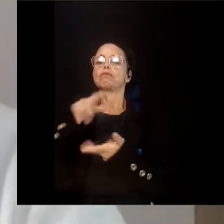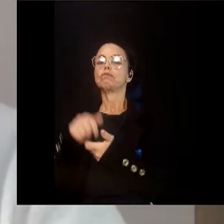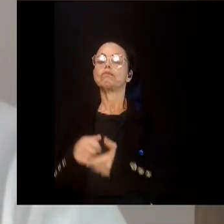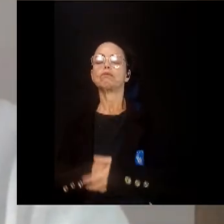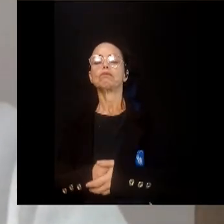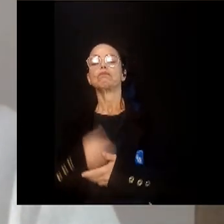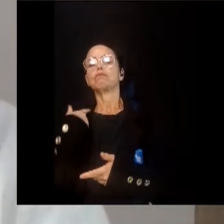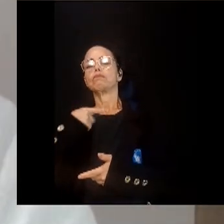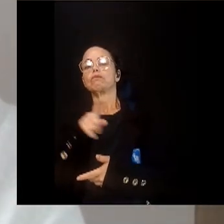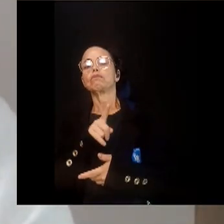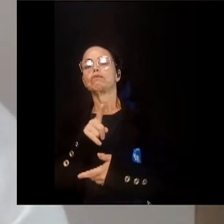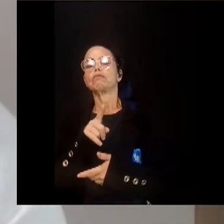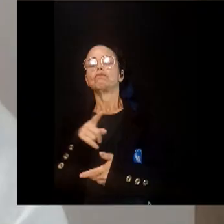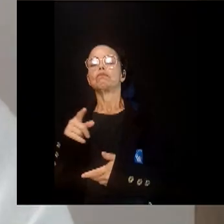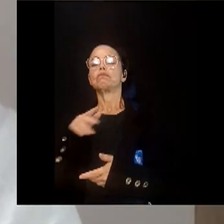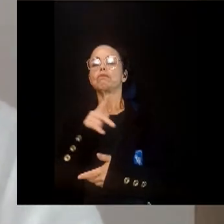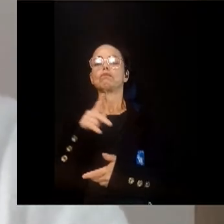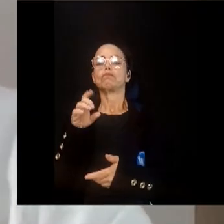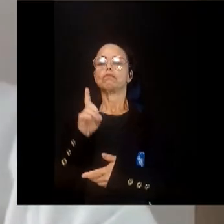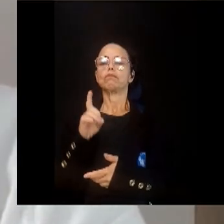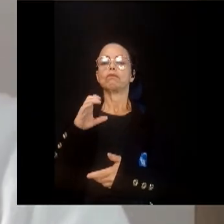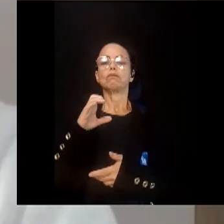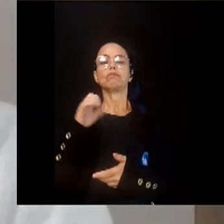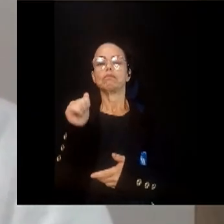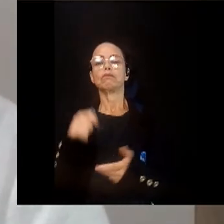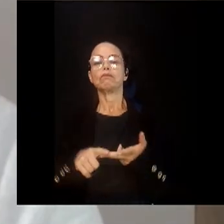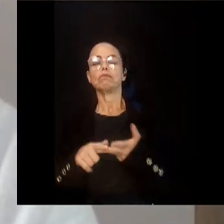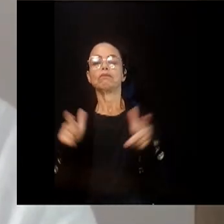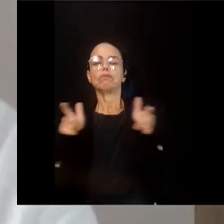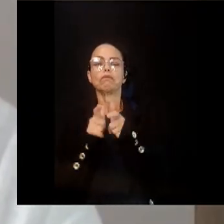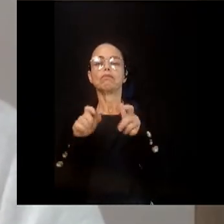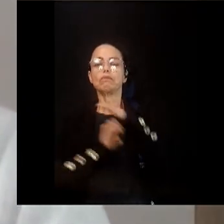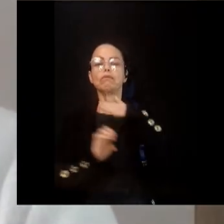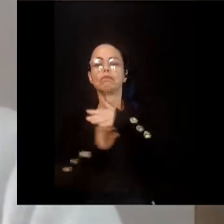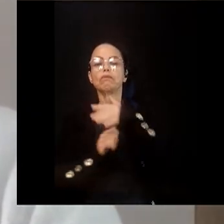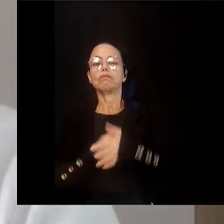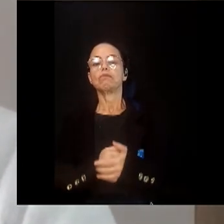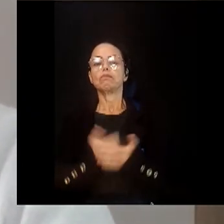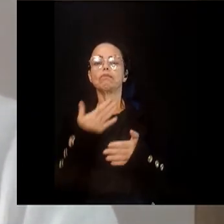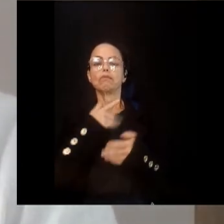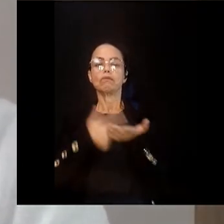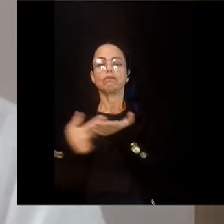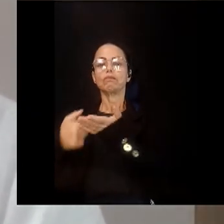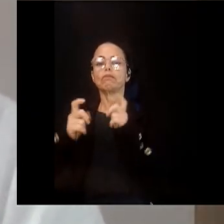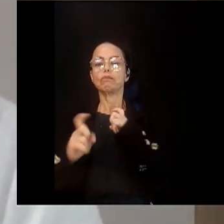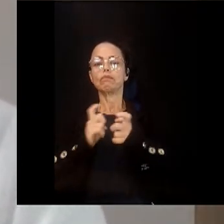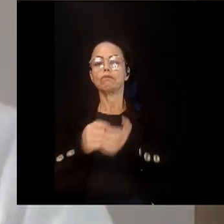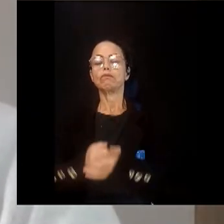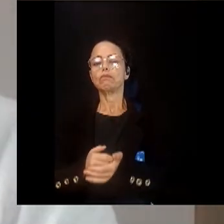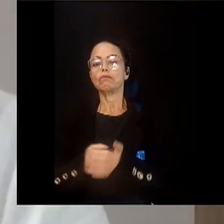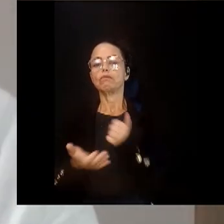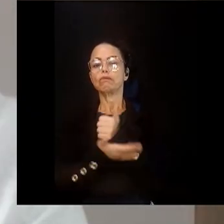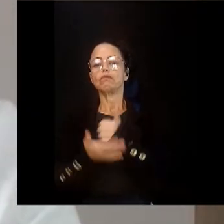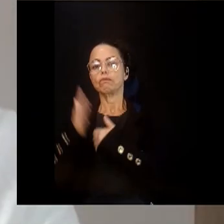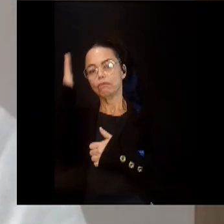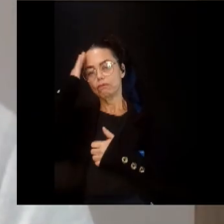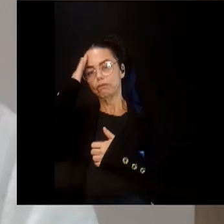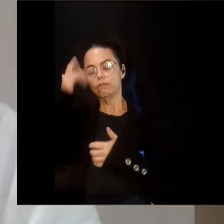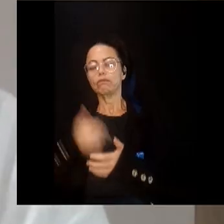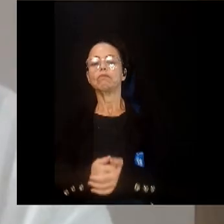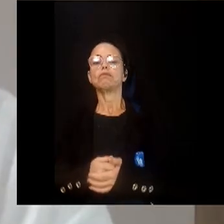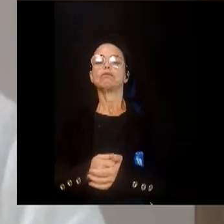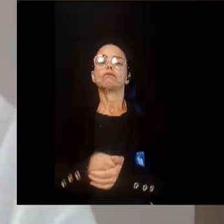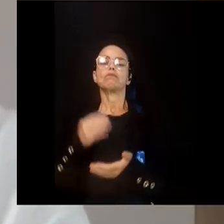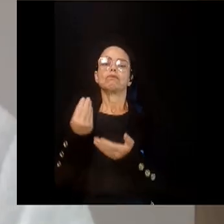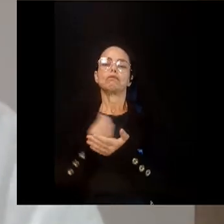muito bem. Agora, para uma empresa pequena, às vezes uma roda de conversa já é o suficiente para entender que o gargalo é a ausência de